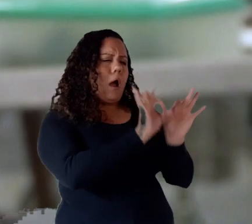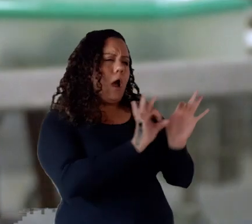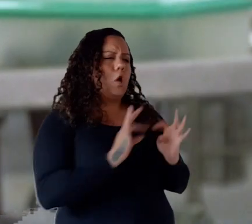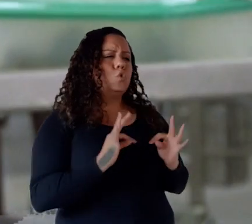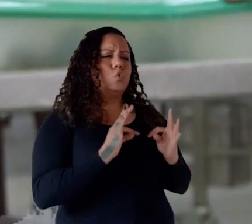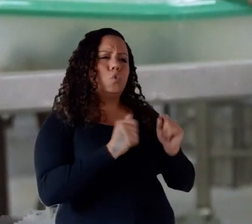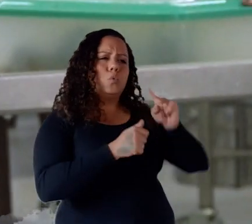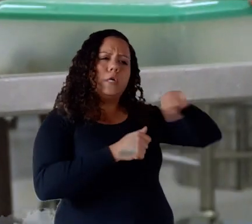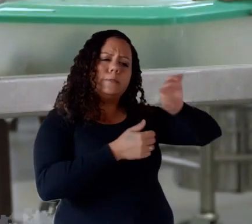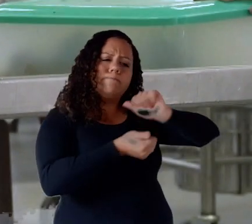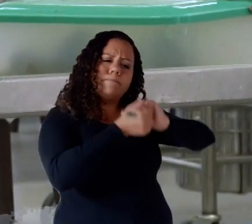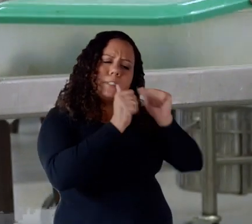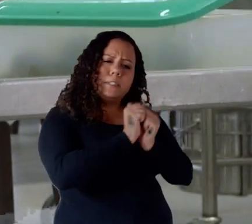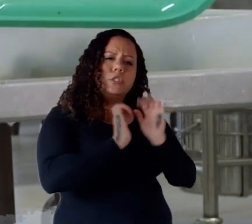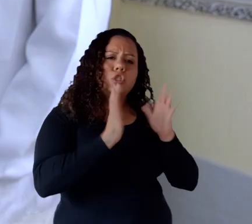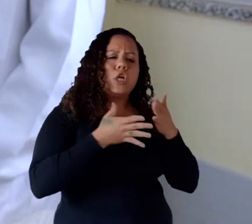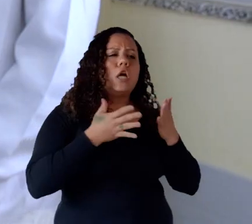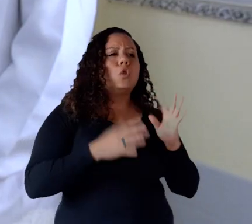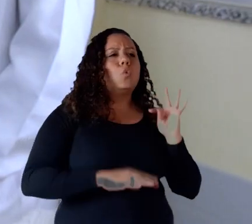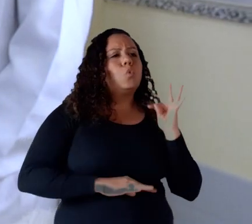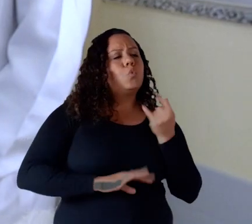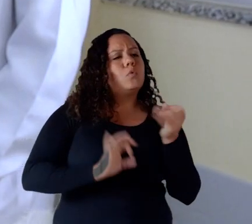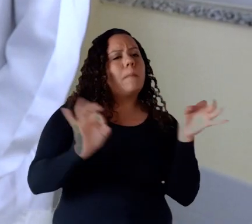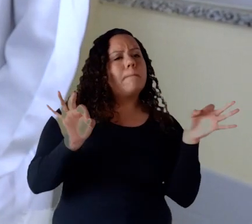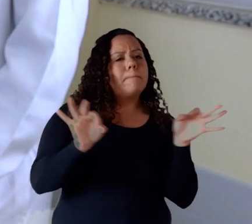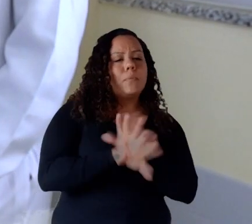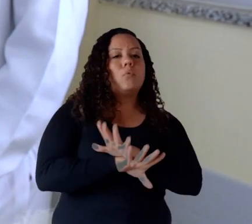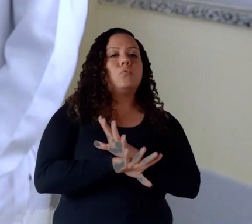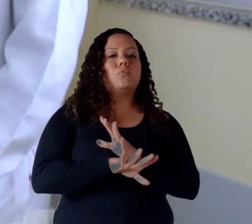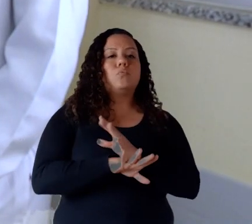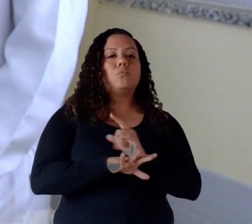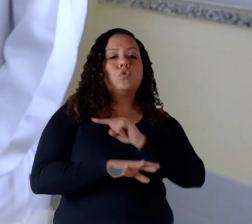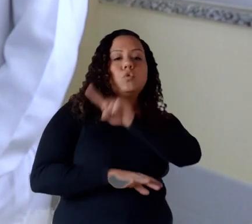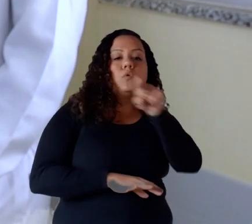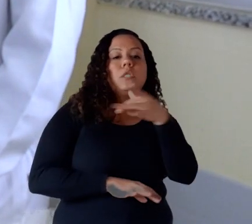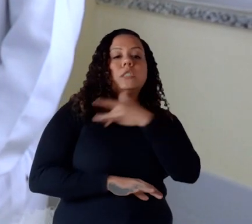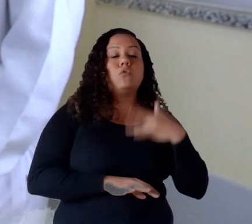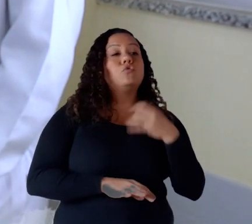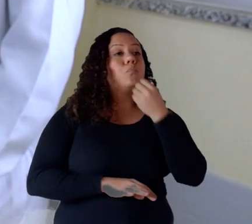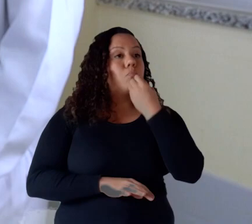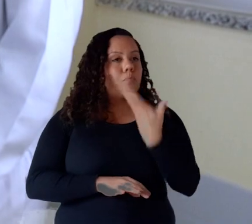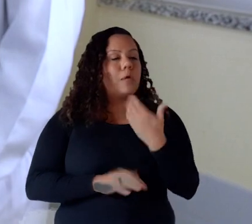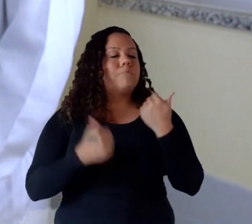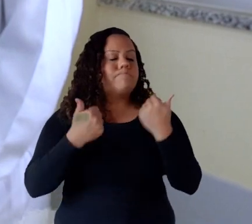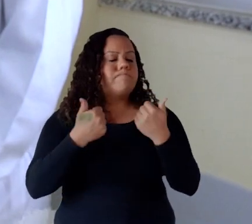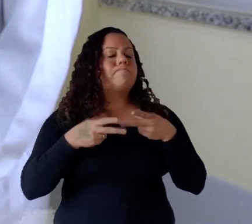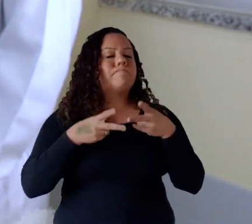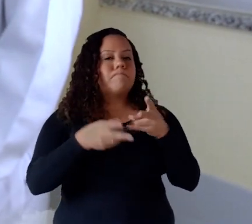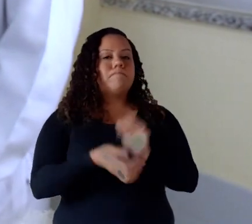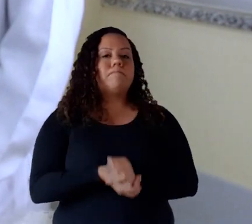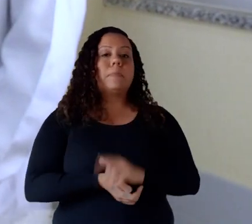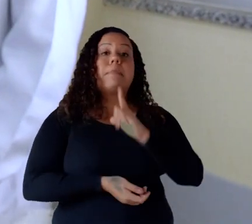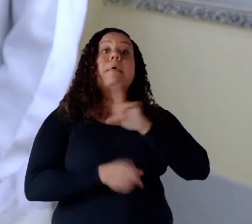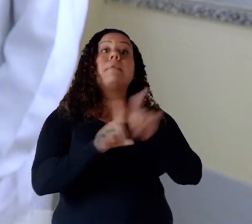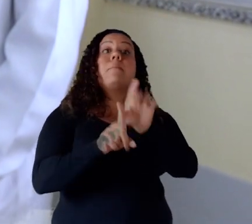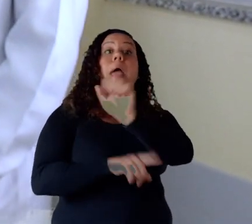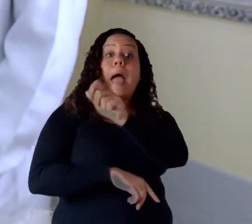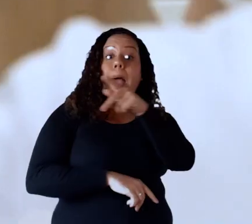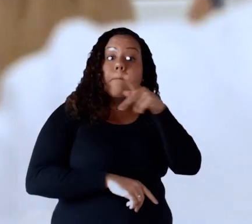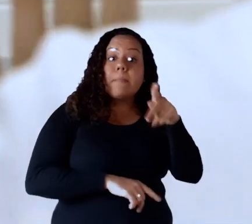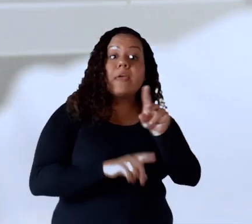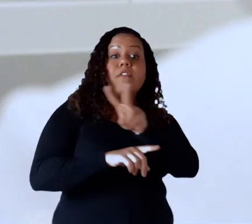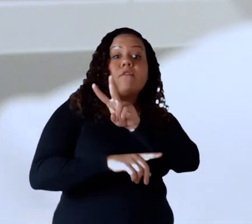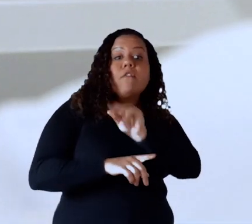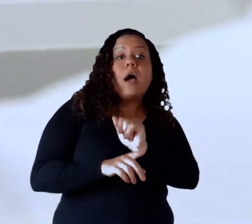NAS, que tem uma equipe que está toda preparada, né, que adequou tudo direitinho aqui para o bem-estar de